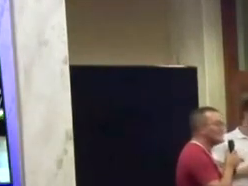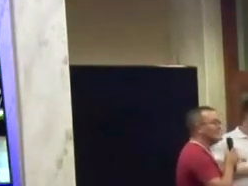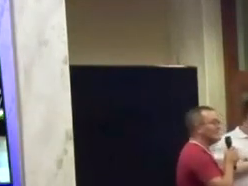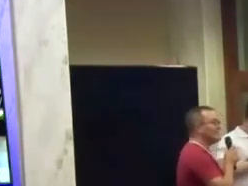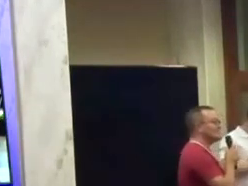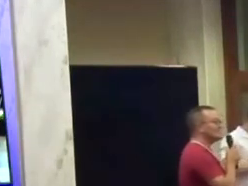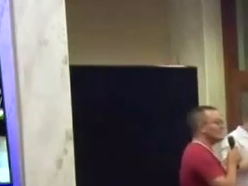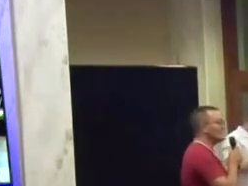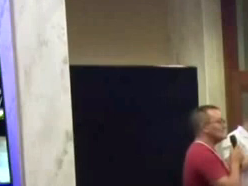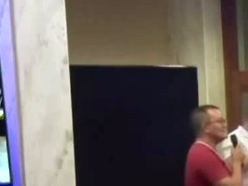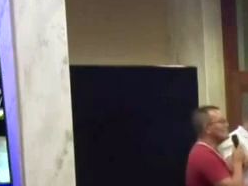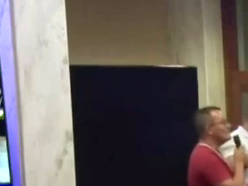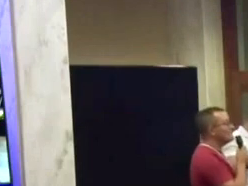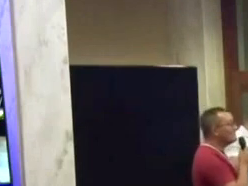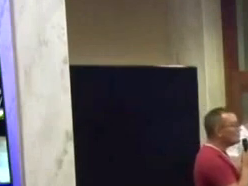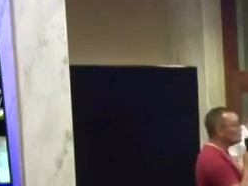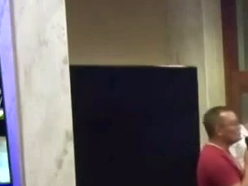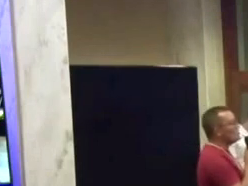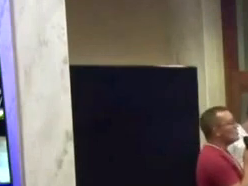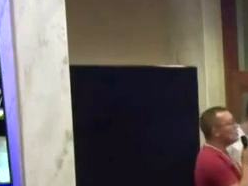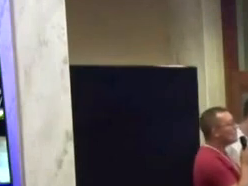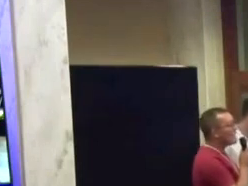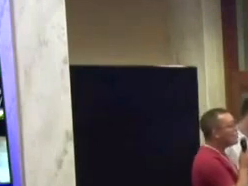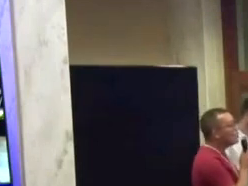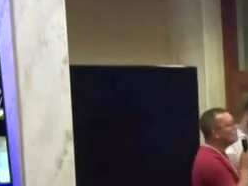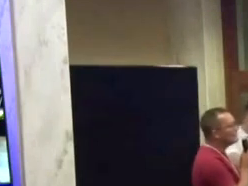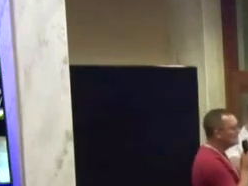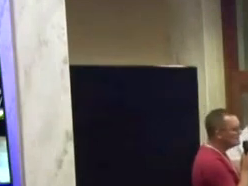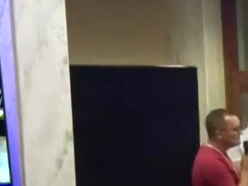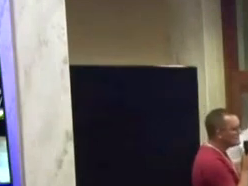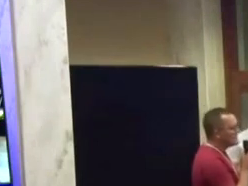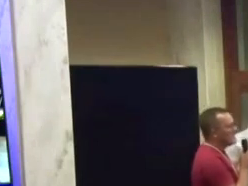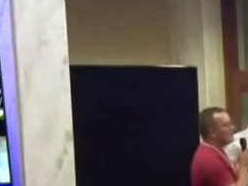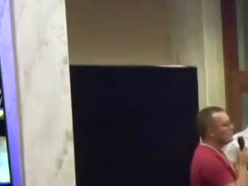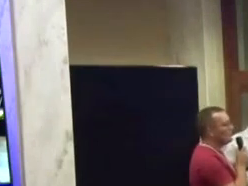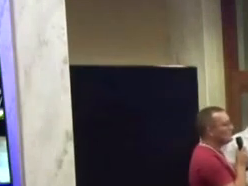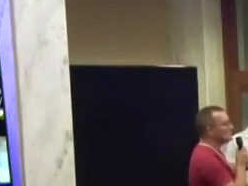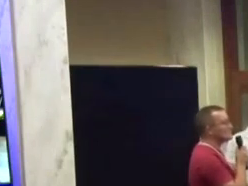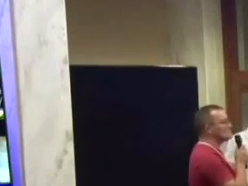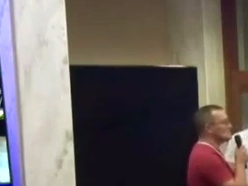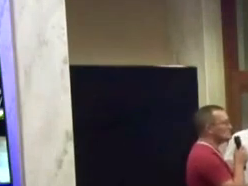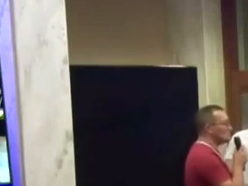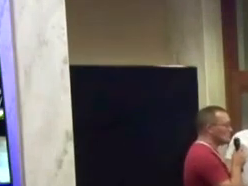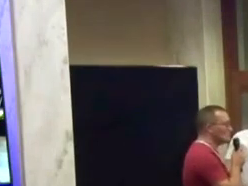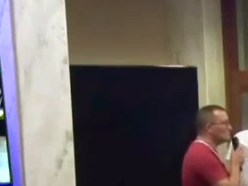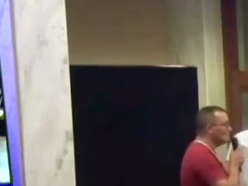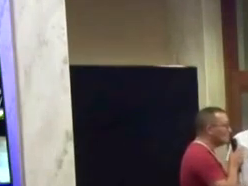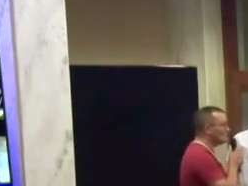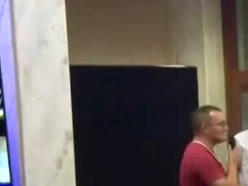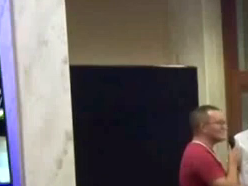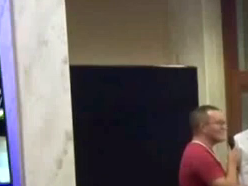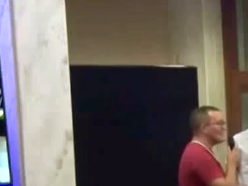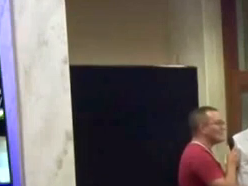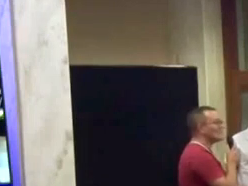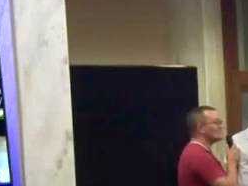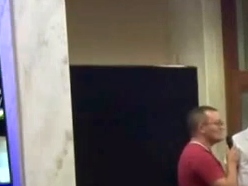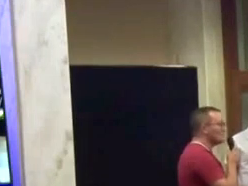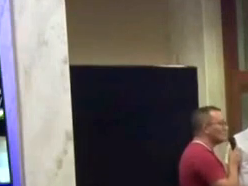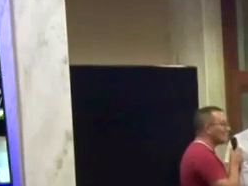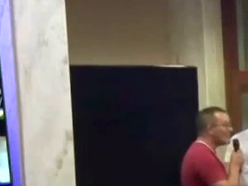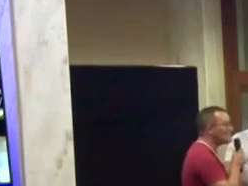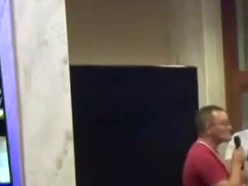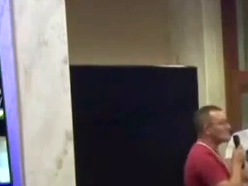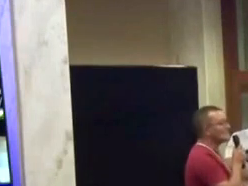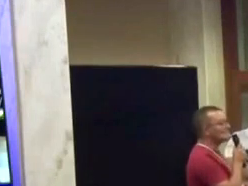município, e é uma escola que tem perfil rural urbano. 90% do nosso público escolar mora na